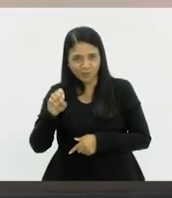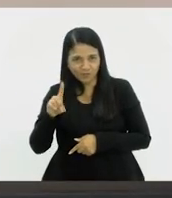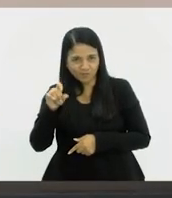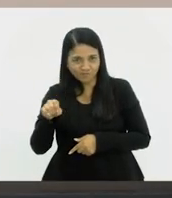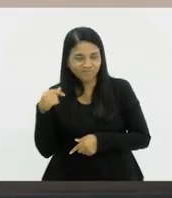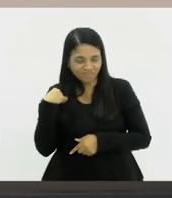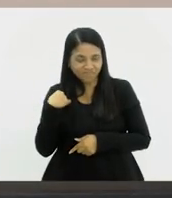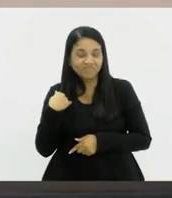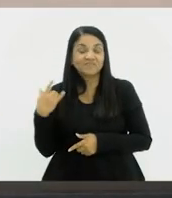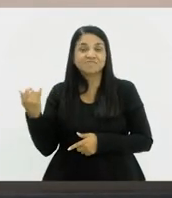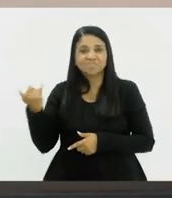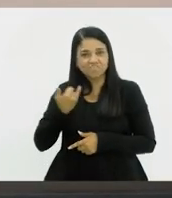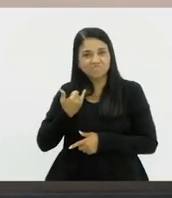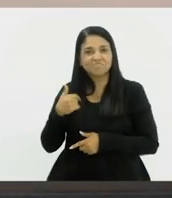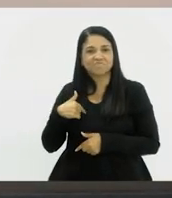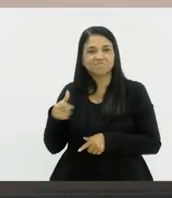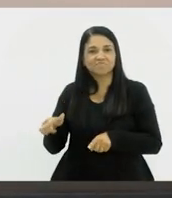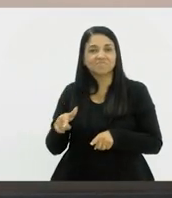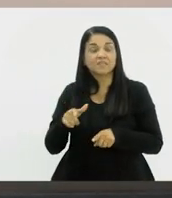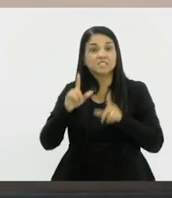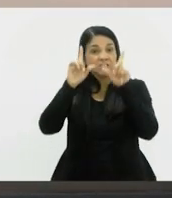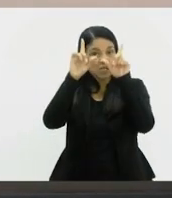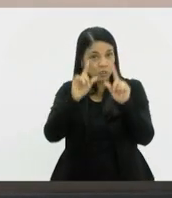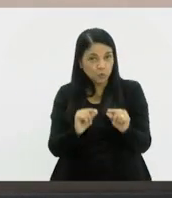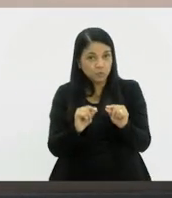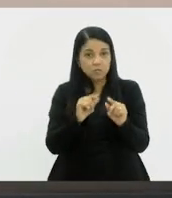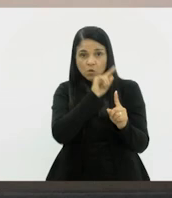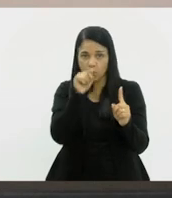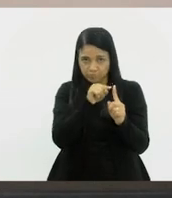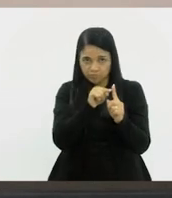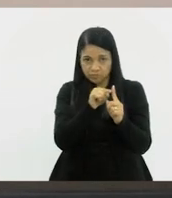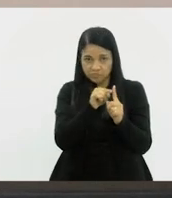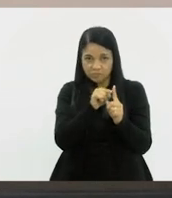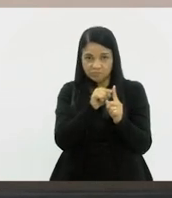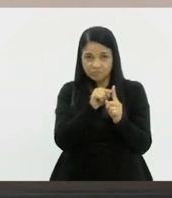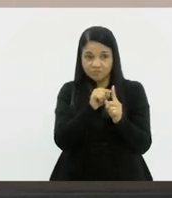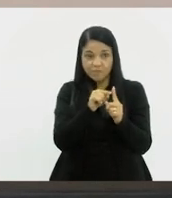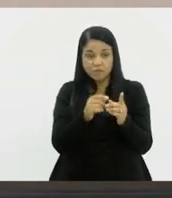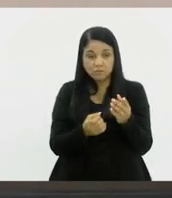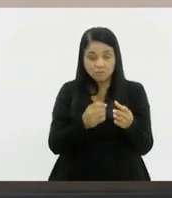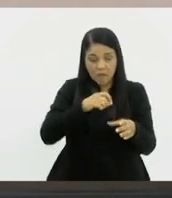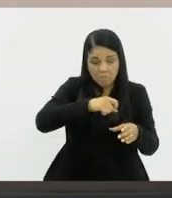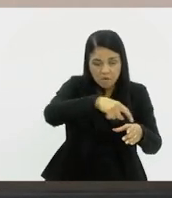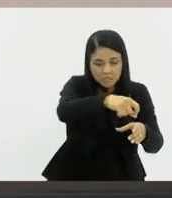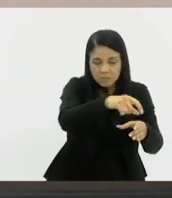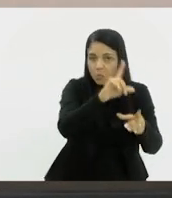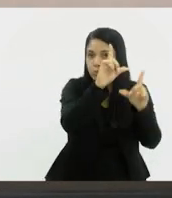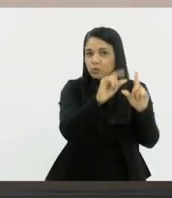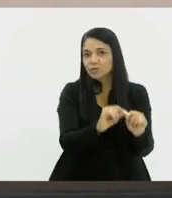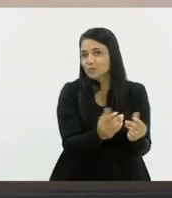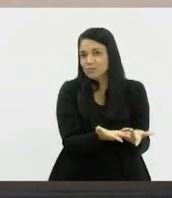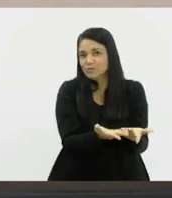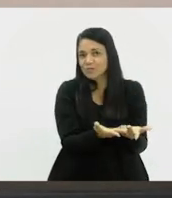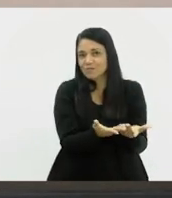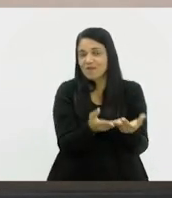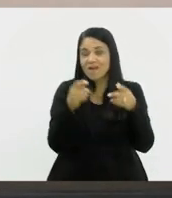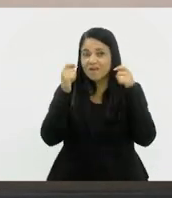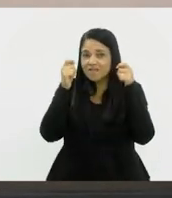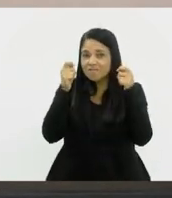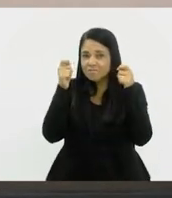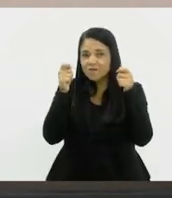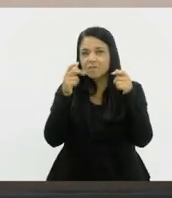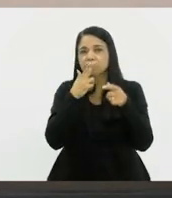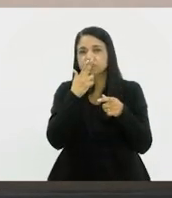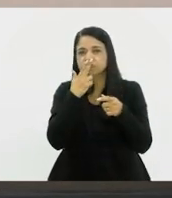porque você vê o seguinte se o objetivo é reduzir o proibicionismo não reduziu mas a a campanha do cigarro